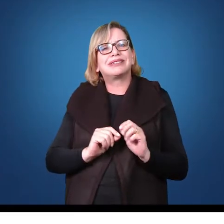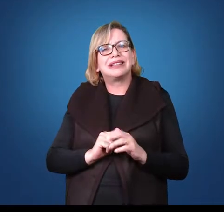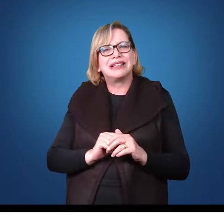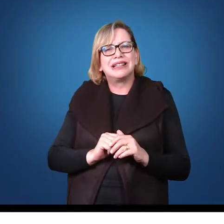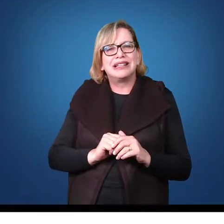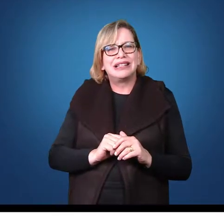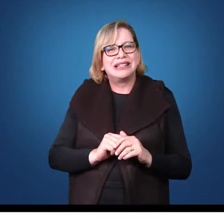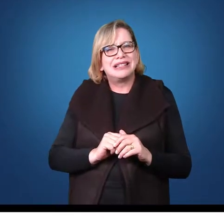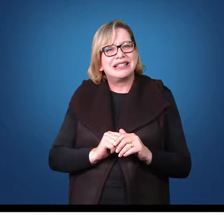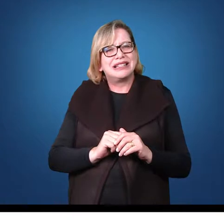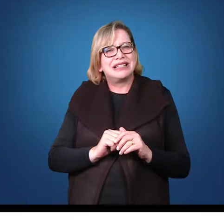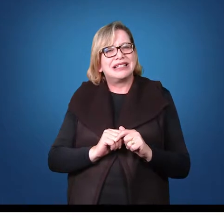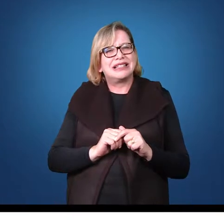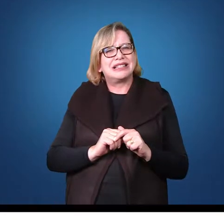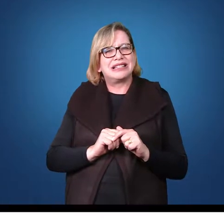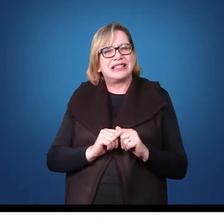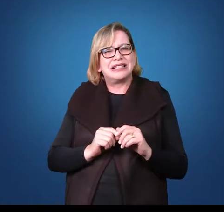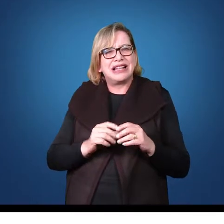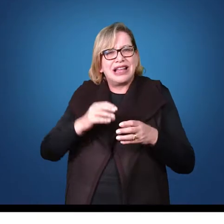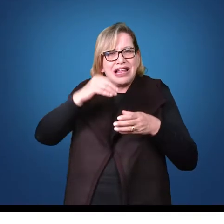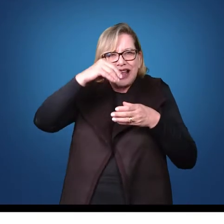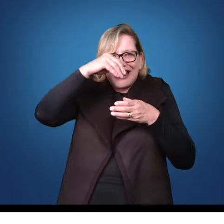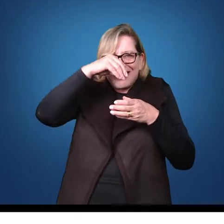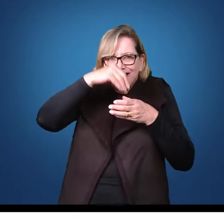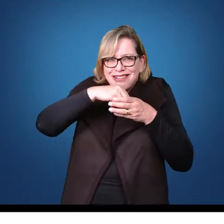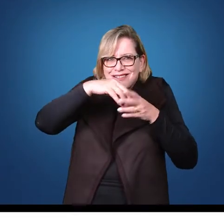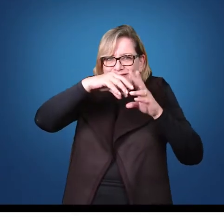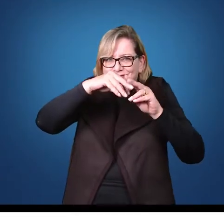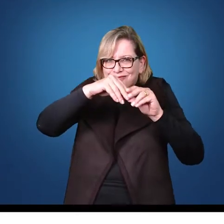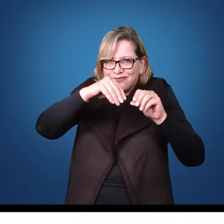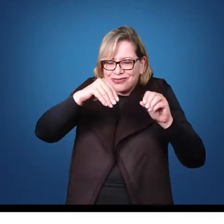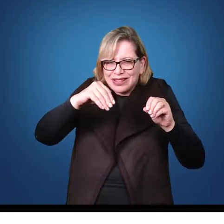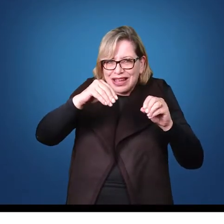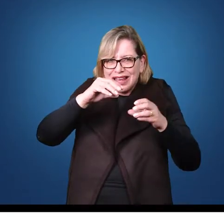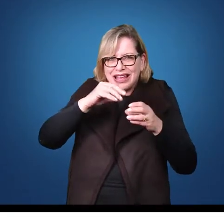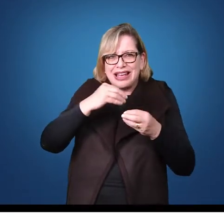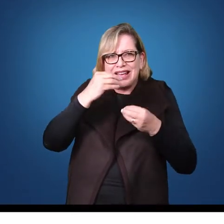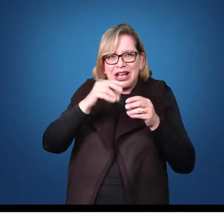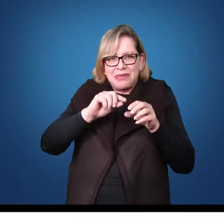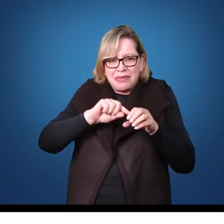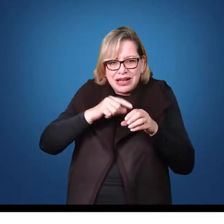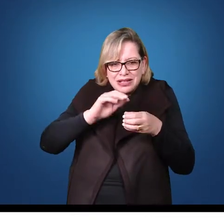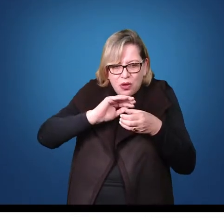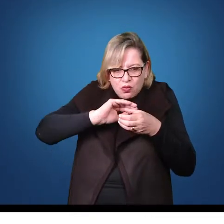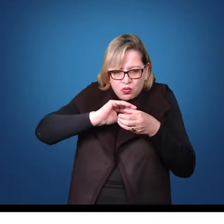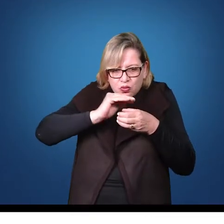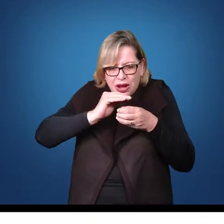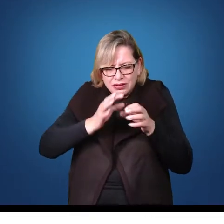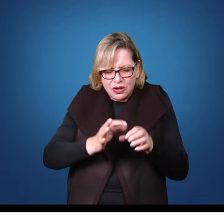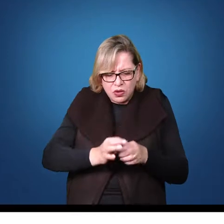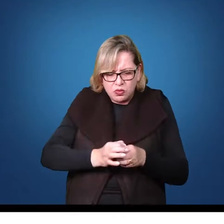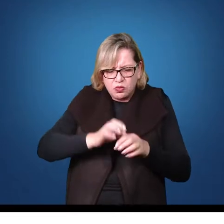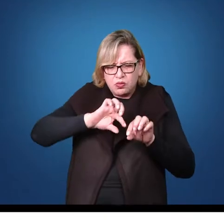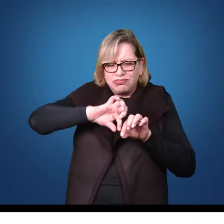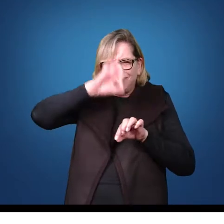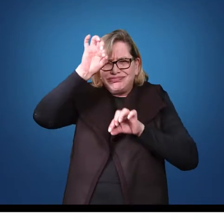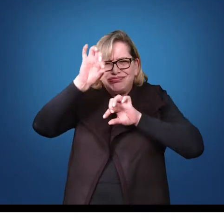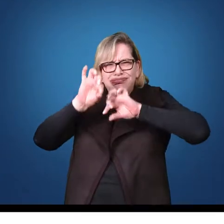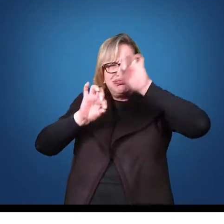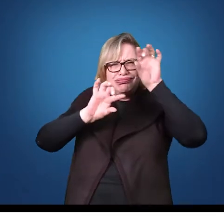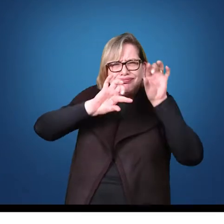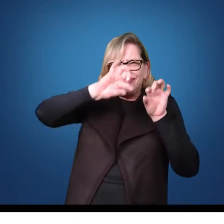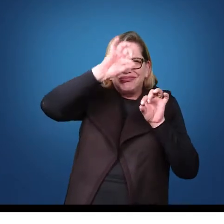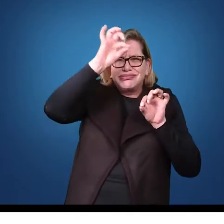Teve um... Por dentro da terra, né? E por fora da terra, olha que talo maravilhoso.